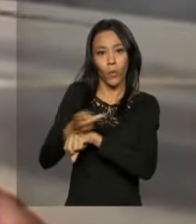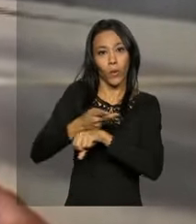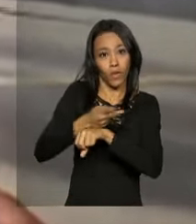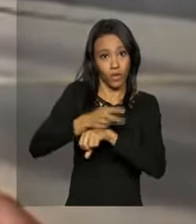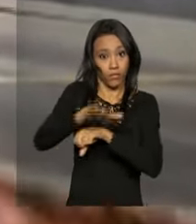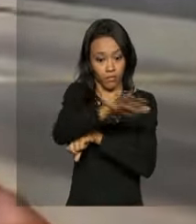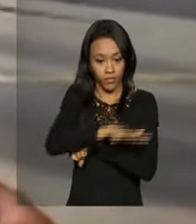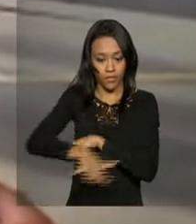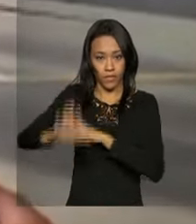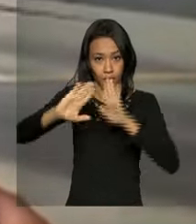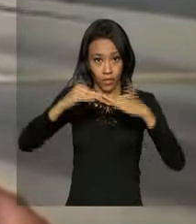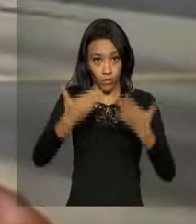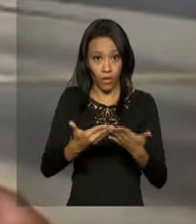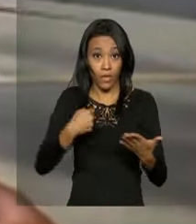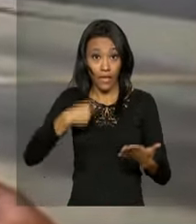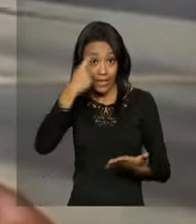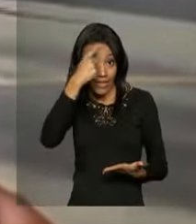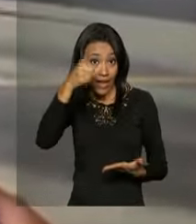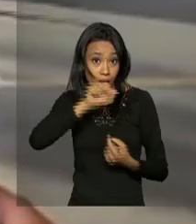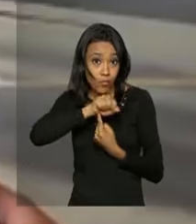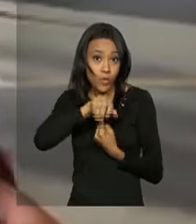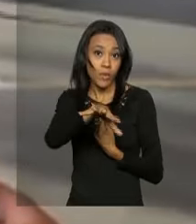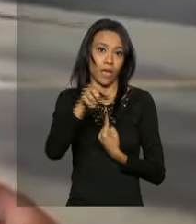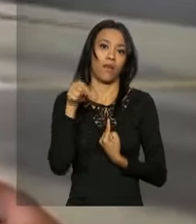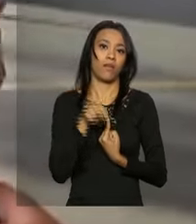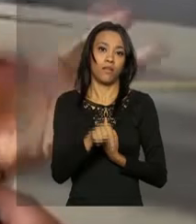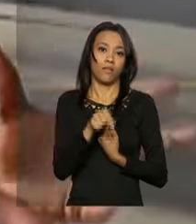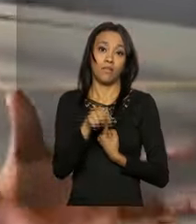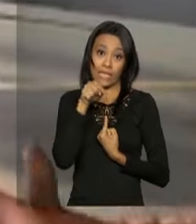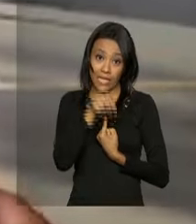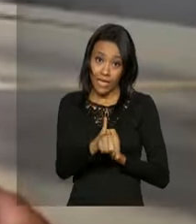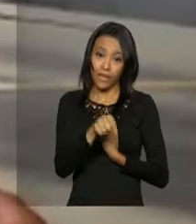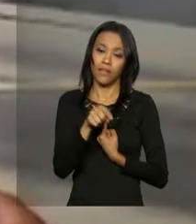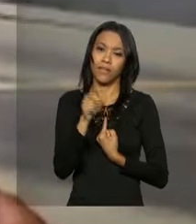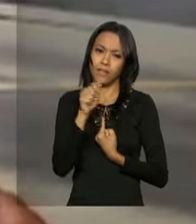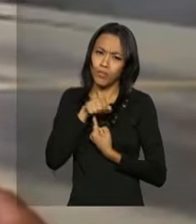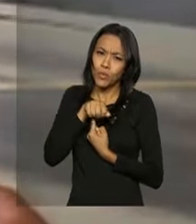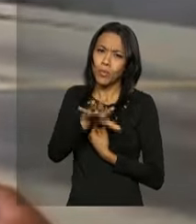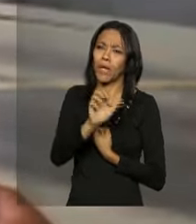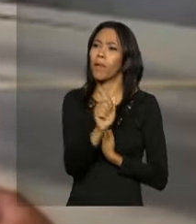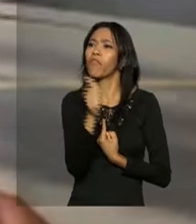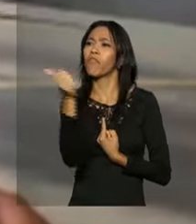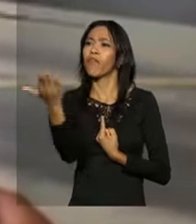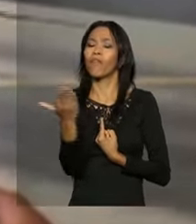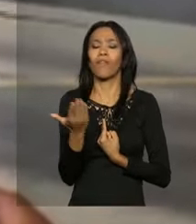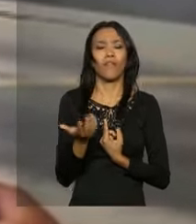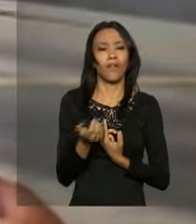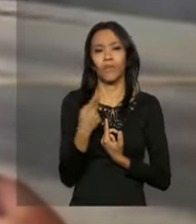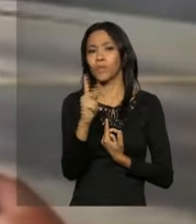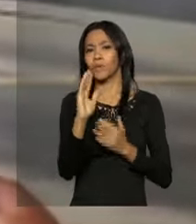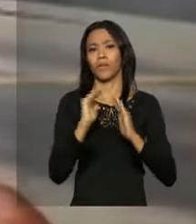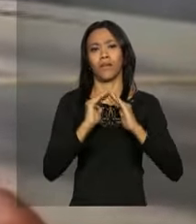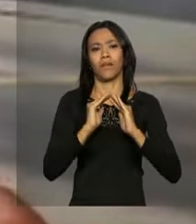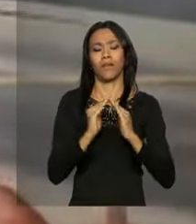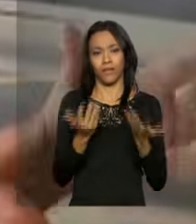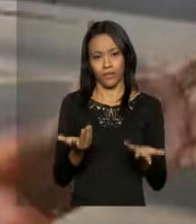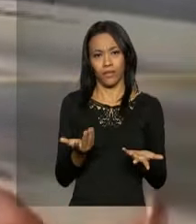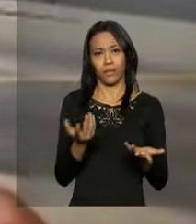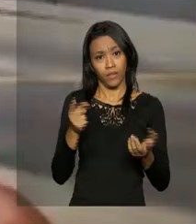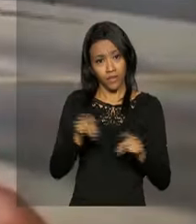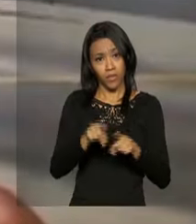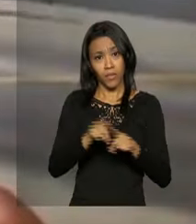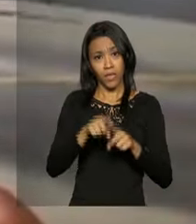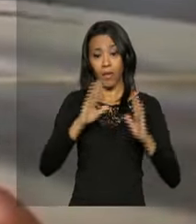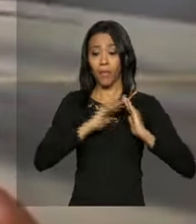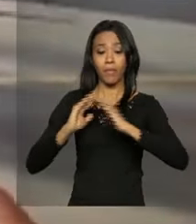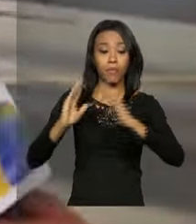escola e a ideia é fazer multiplicação disso, que eles sejam agentes multiplicadores para levar isso para a casa deles e para a